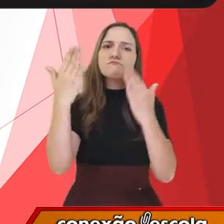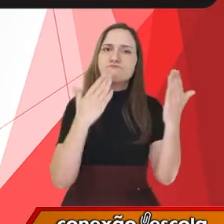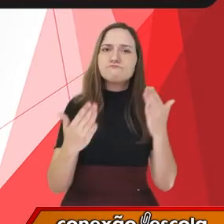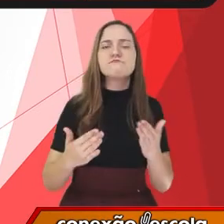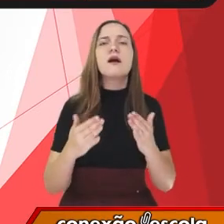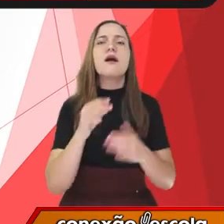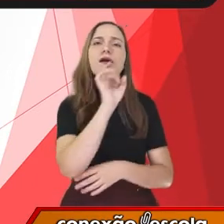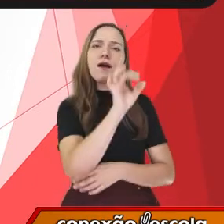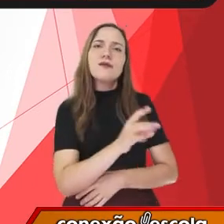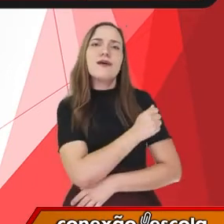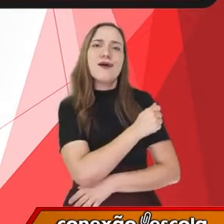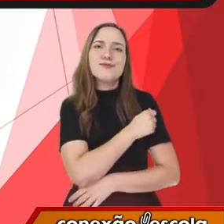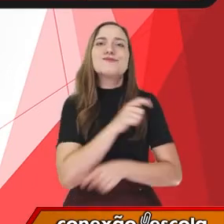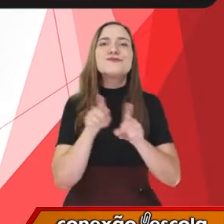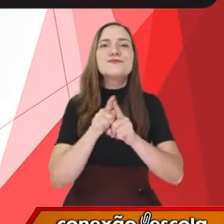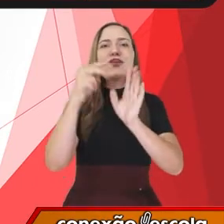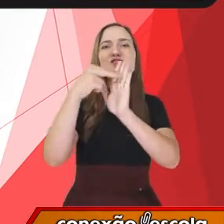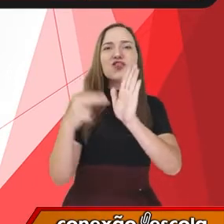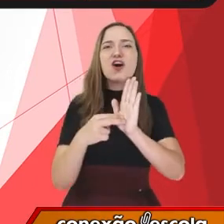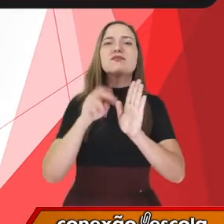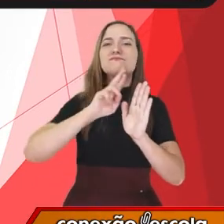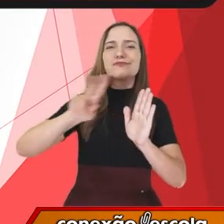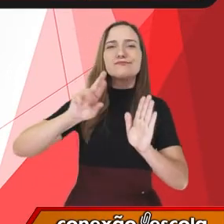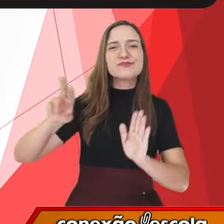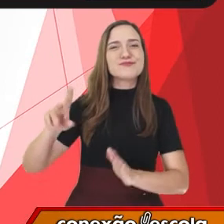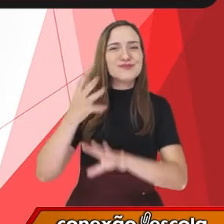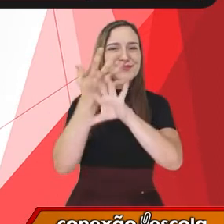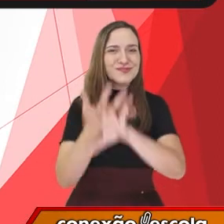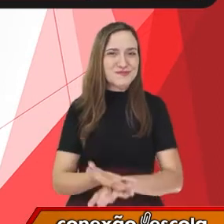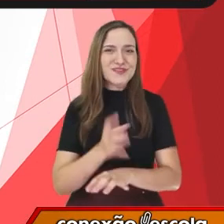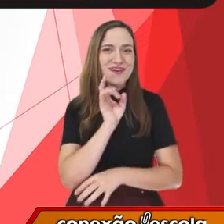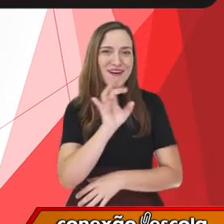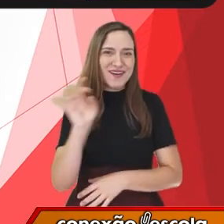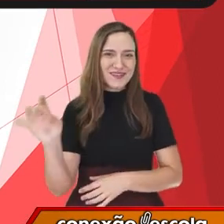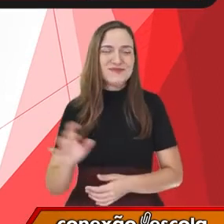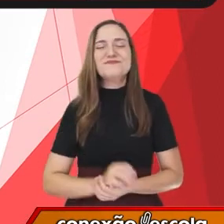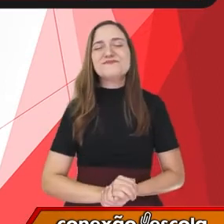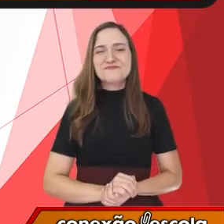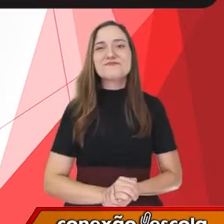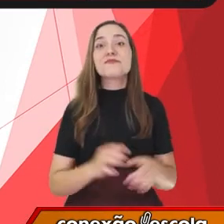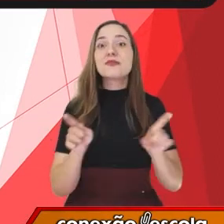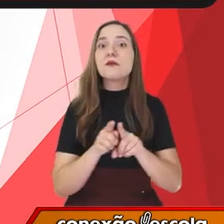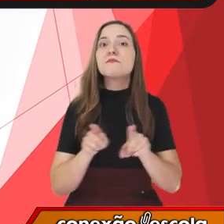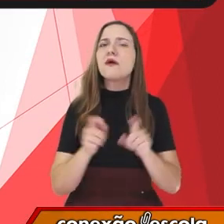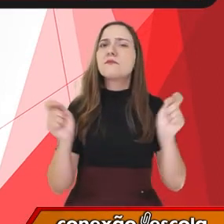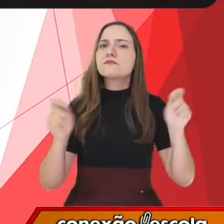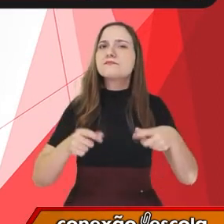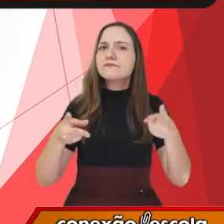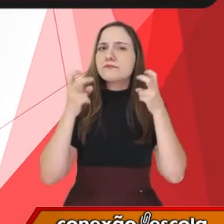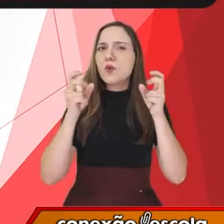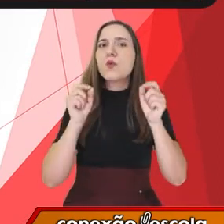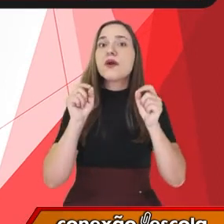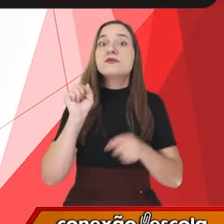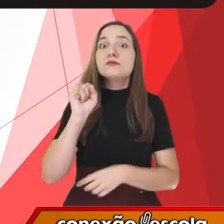notas entre os diferentes alunos e entre as disciplinas. Além disso, note que a cada novo